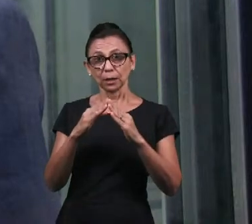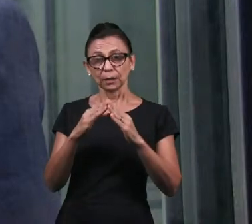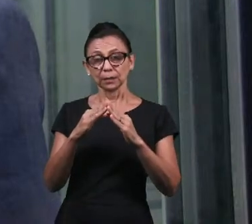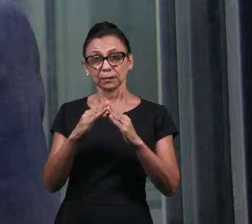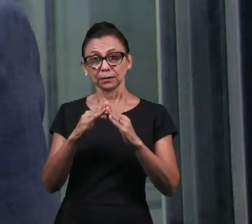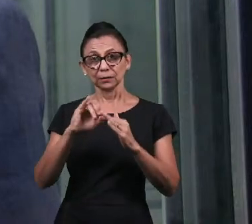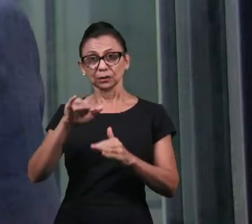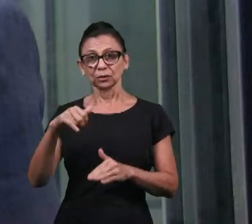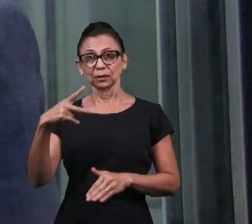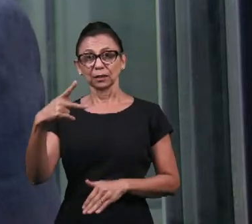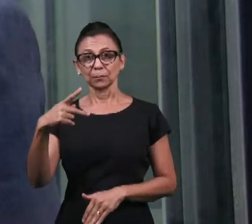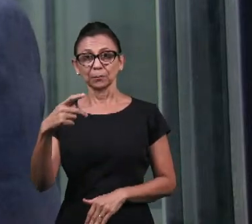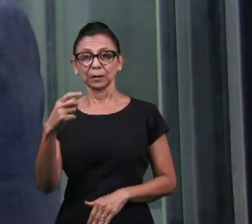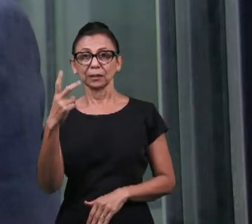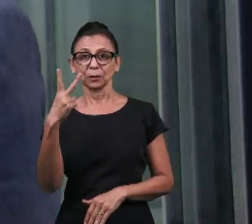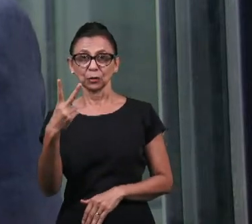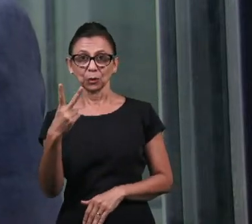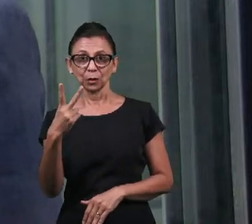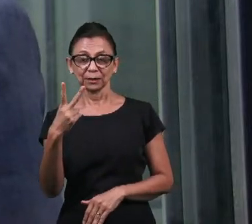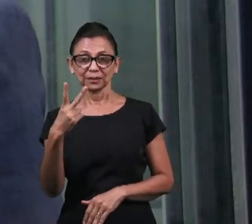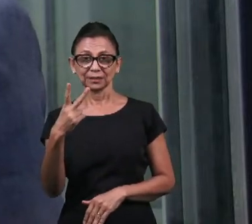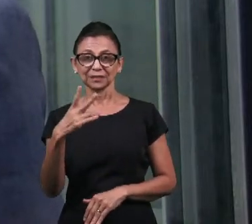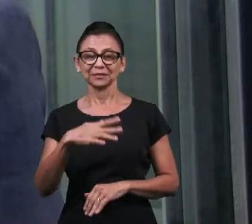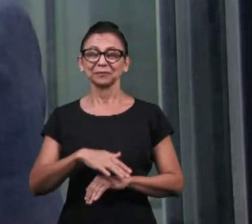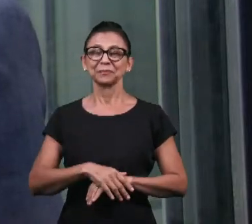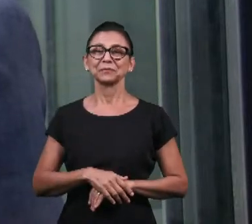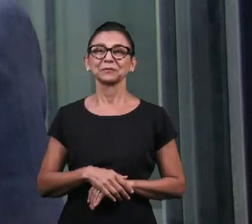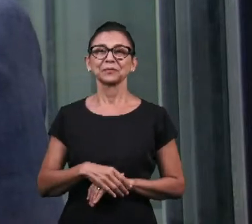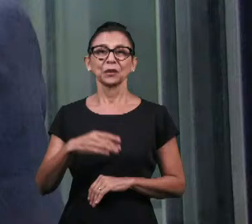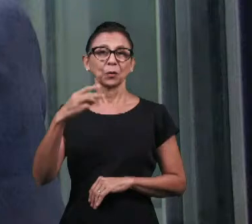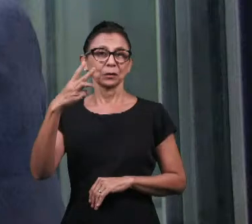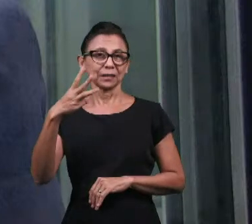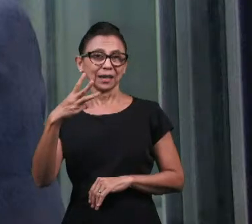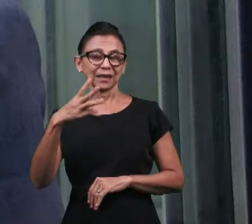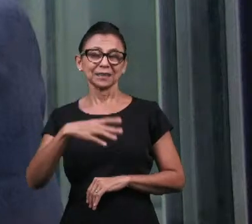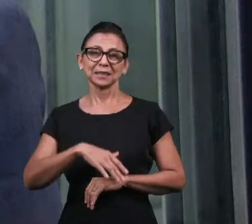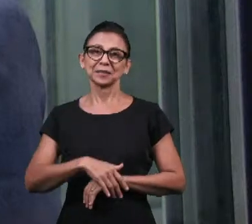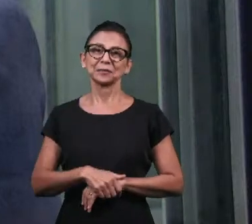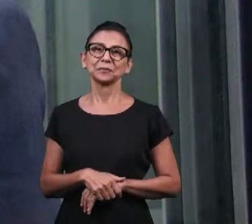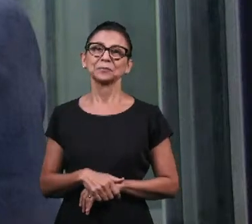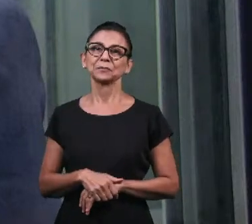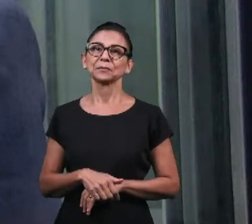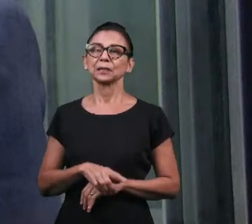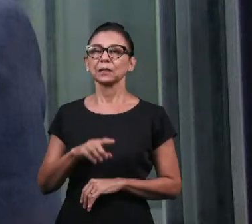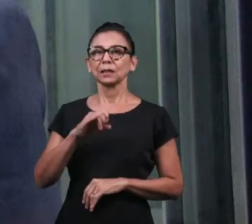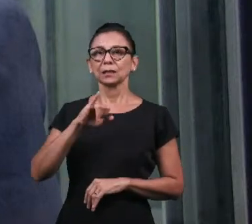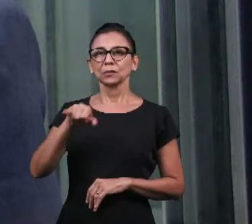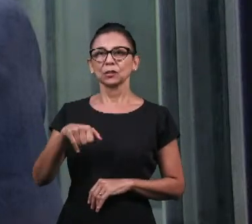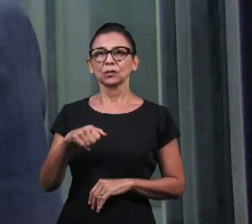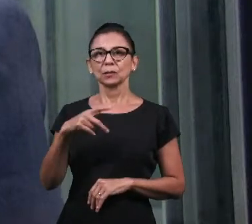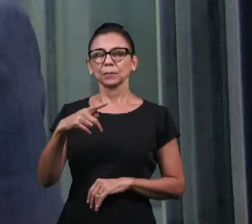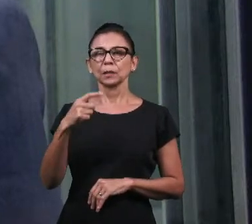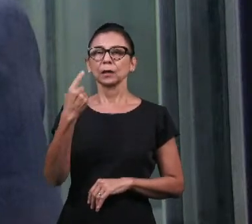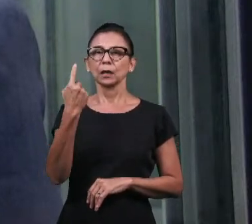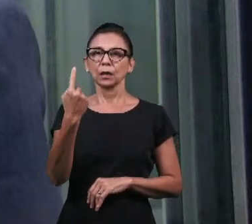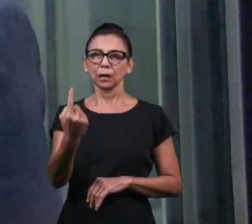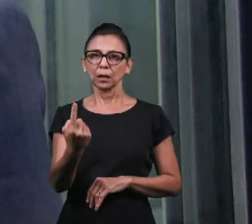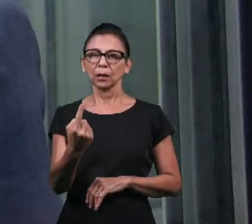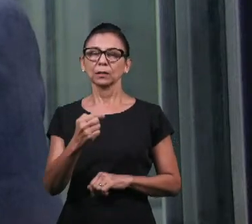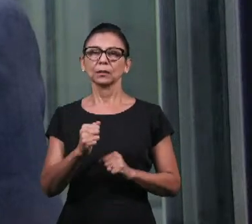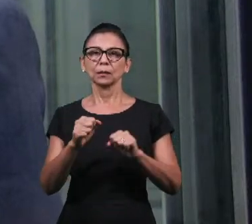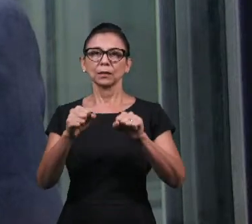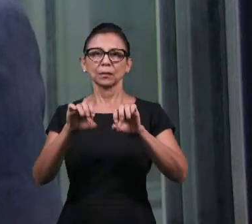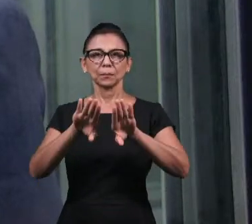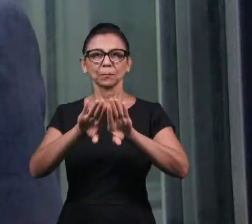na 2, na 3, vá na 3. Isso. Mas a Igreja de Jardim da Penha 1 também está de portas abertas para receber